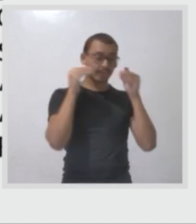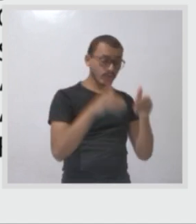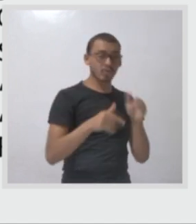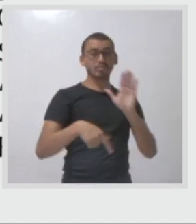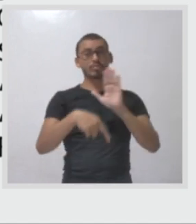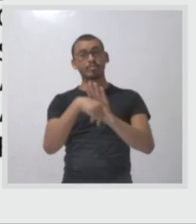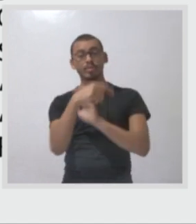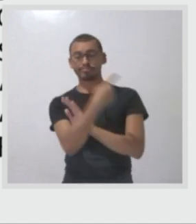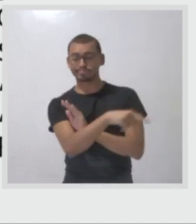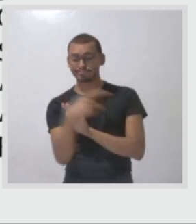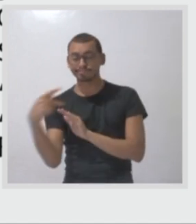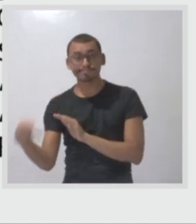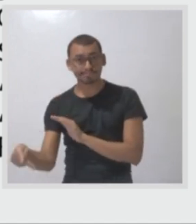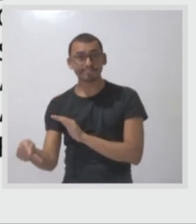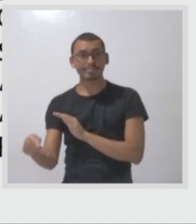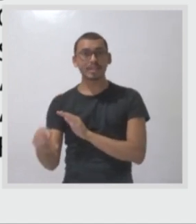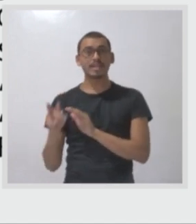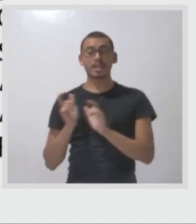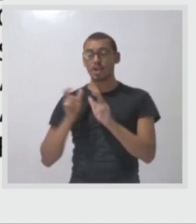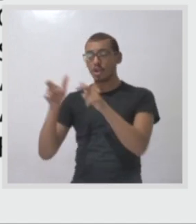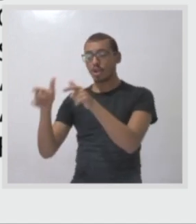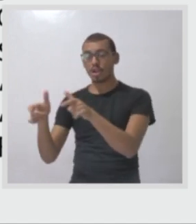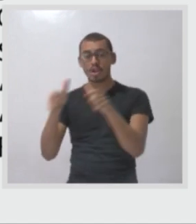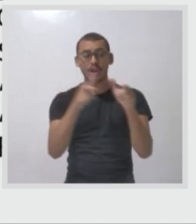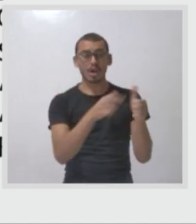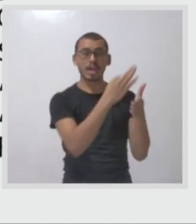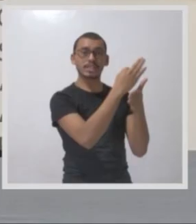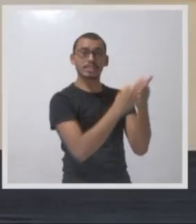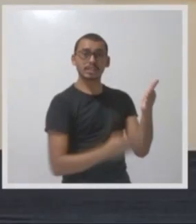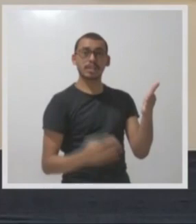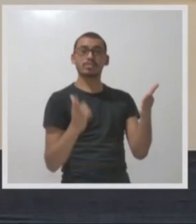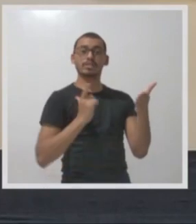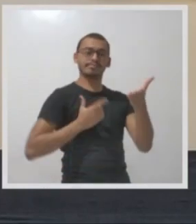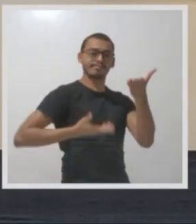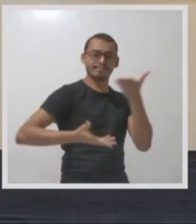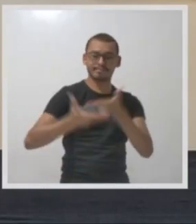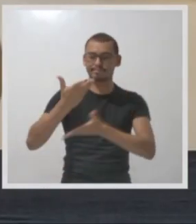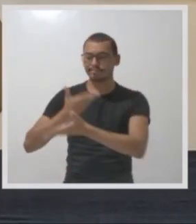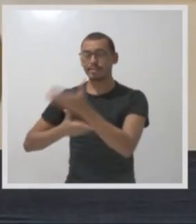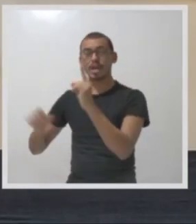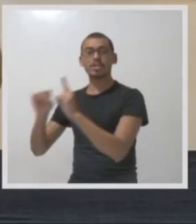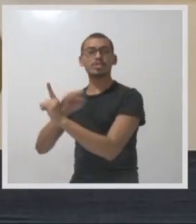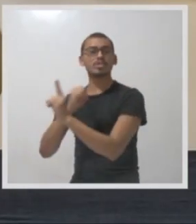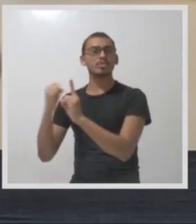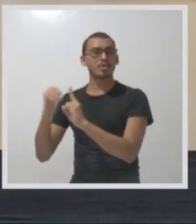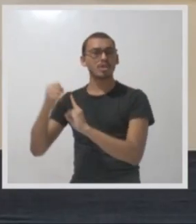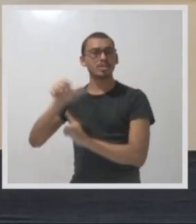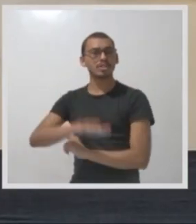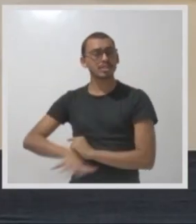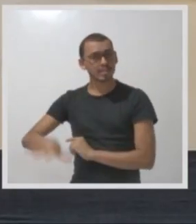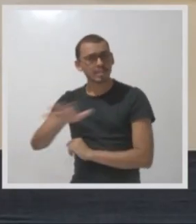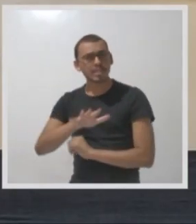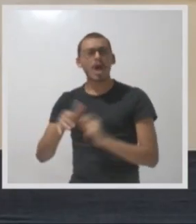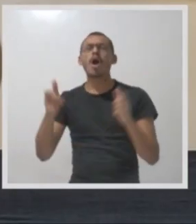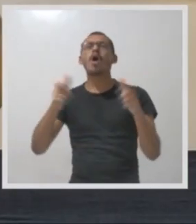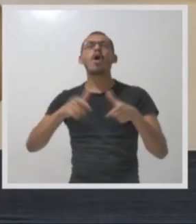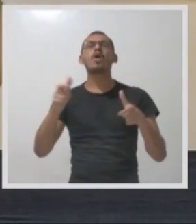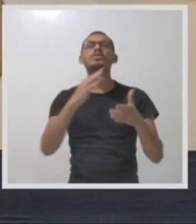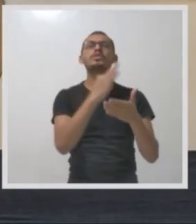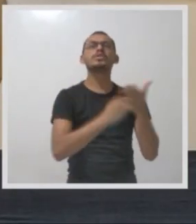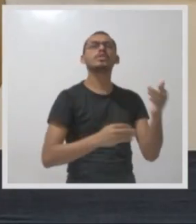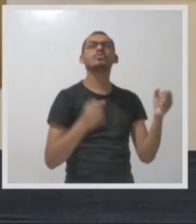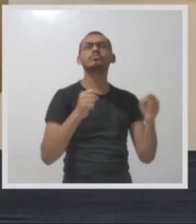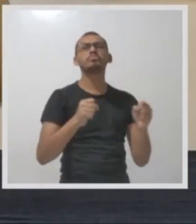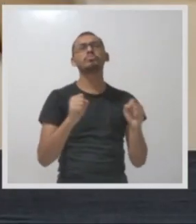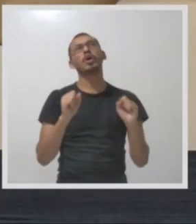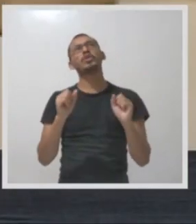portadores? São os locais onde esses textos normalmente circulam, tá certo? Então, onde esses textos podem vir? Podem vir